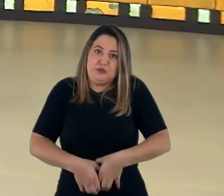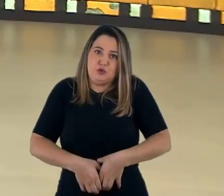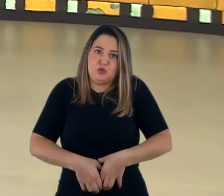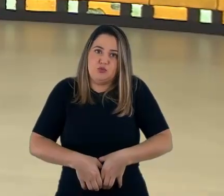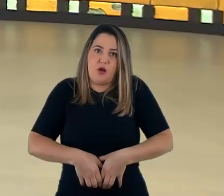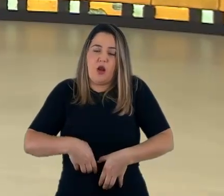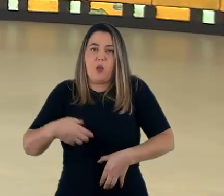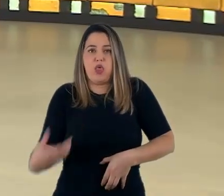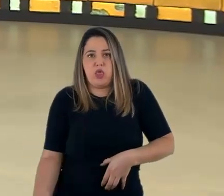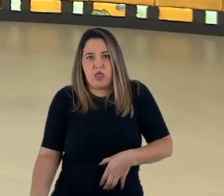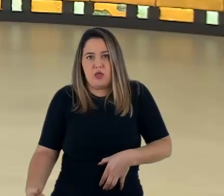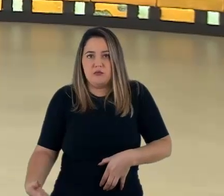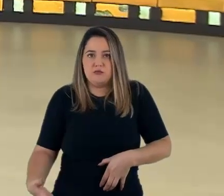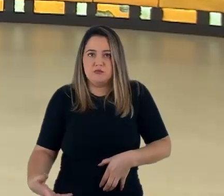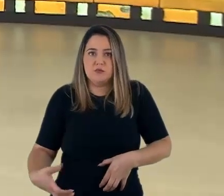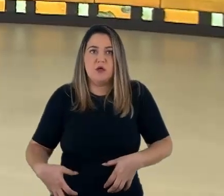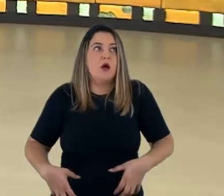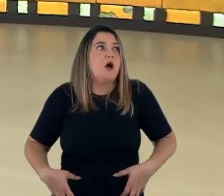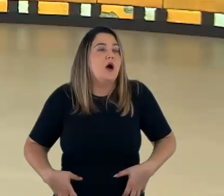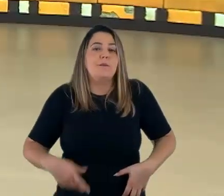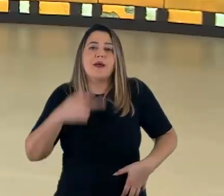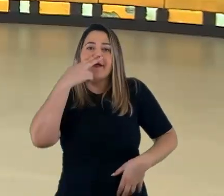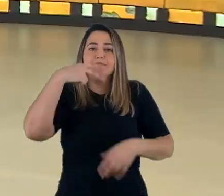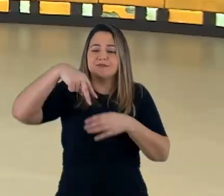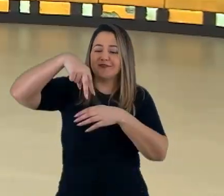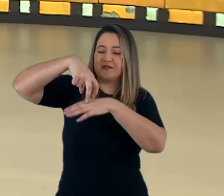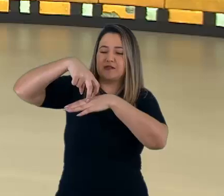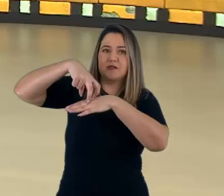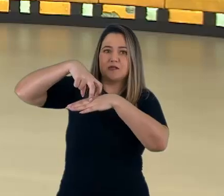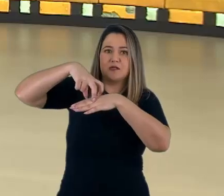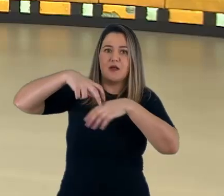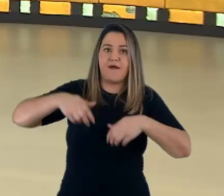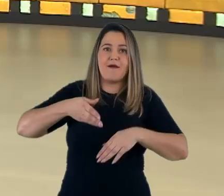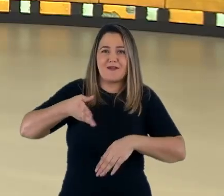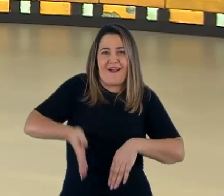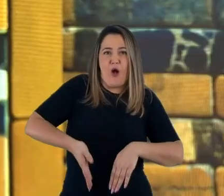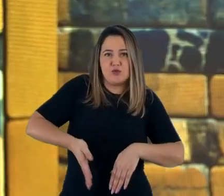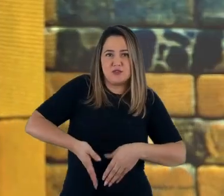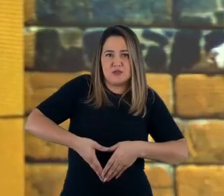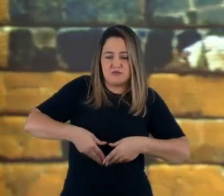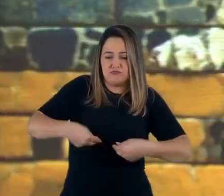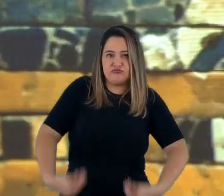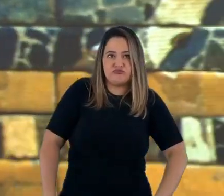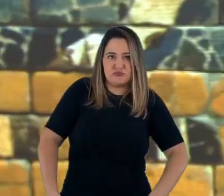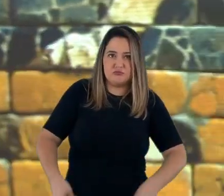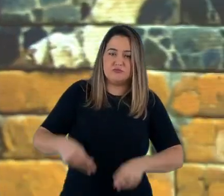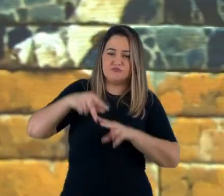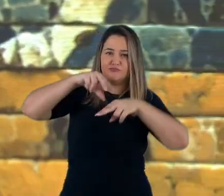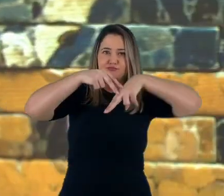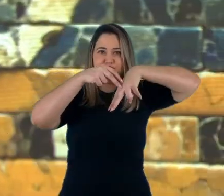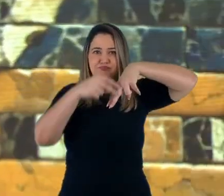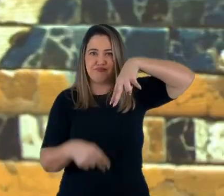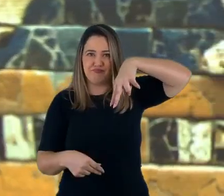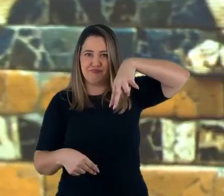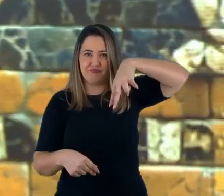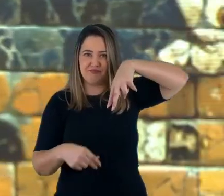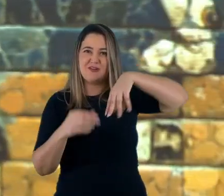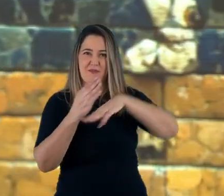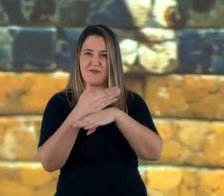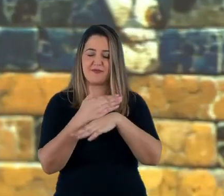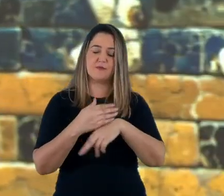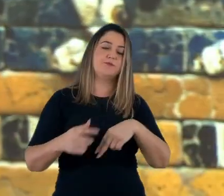com a tremedeira e ele ficou com as calças arriadas, o que já seria uma cena cômica. A outra forma seria entender isto